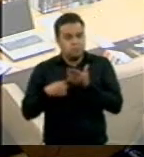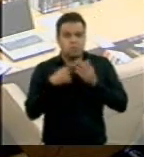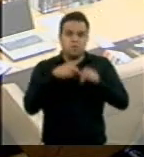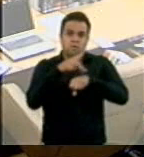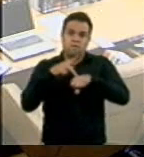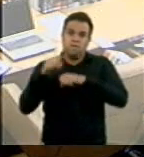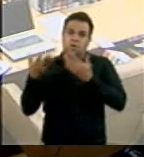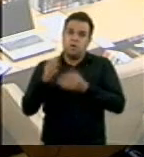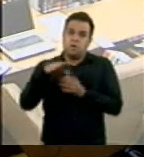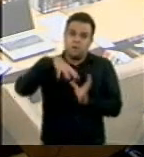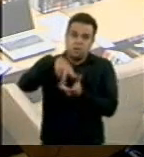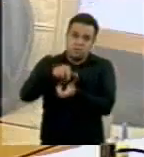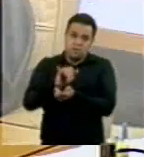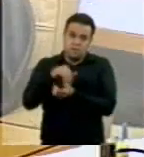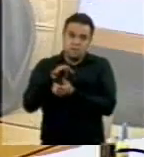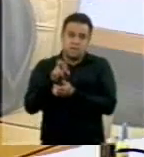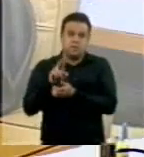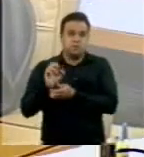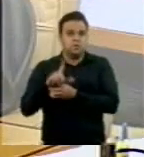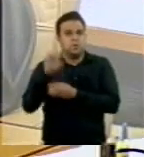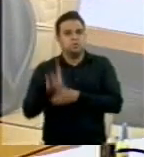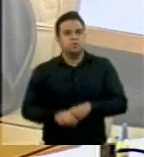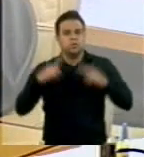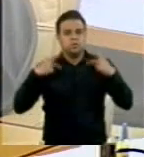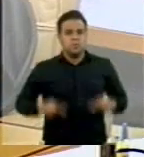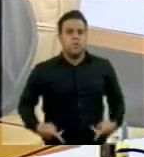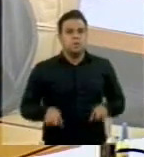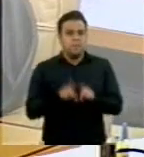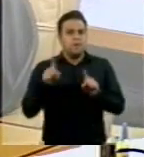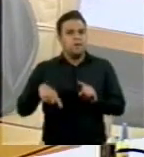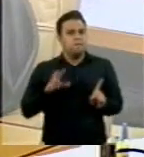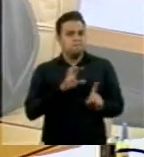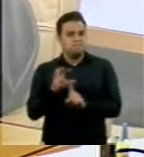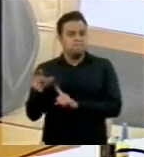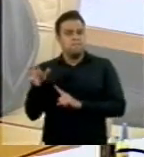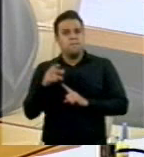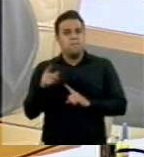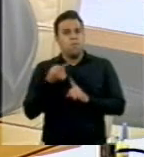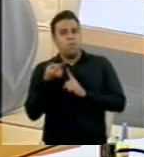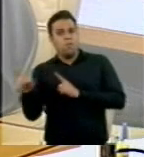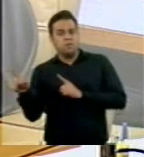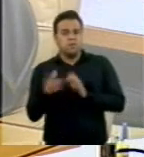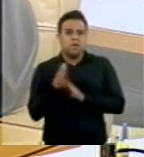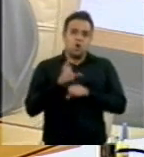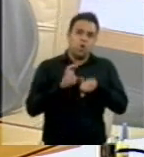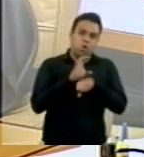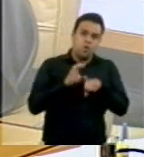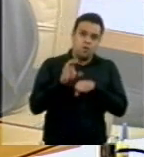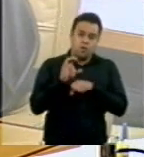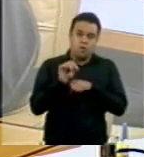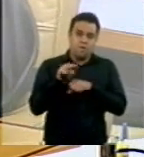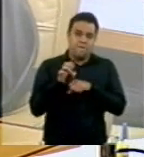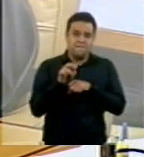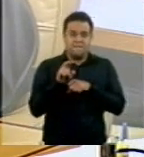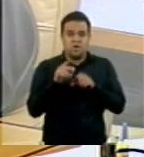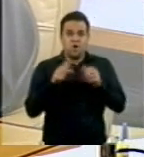humanos e a ofensa que essas normativas produzem em relação à Convenção Americana de Direitos